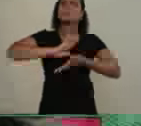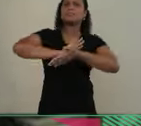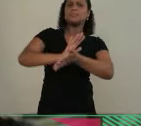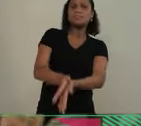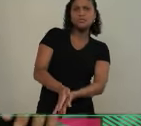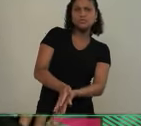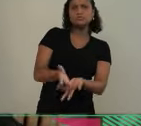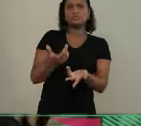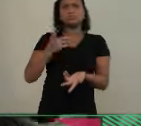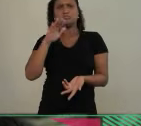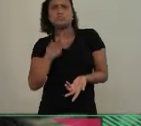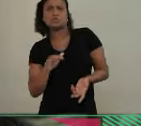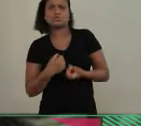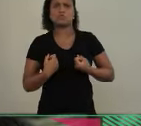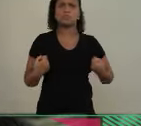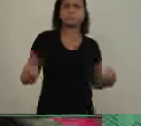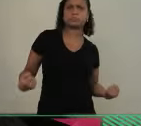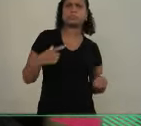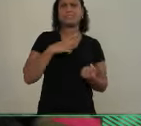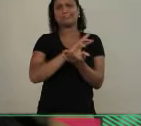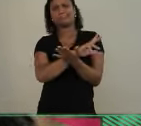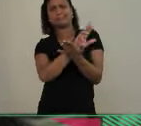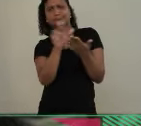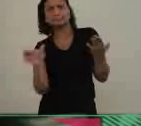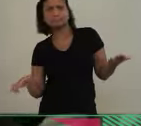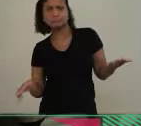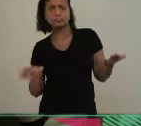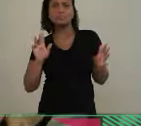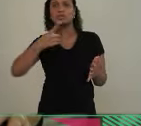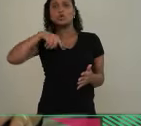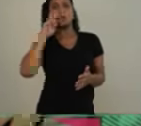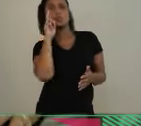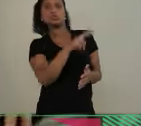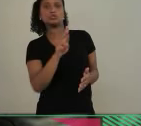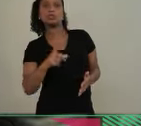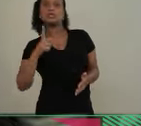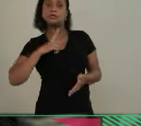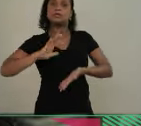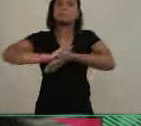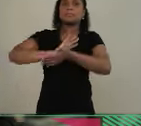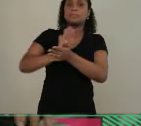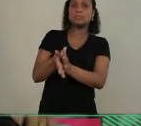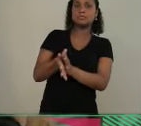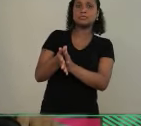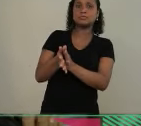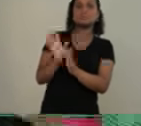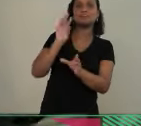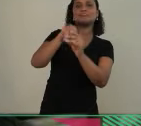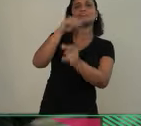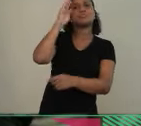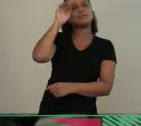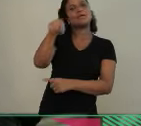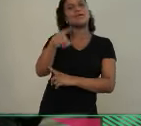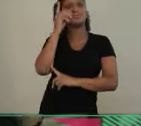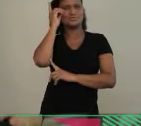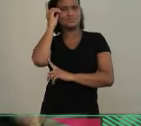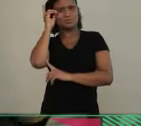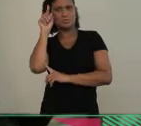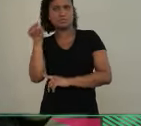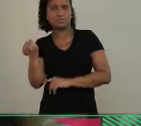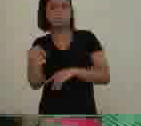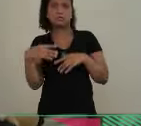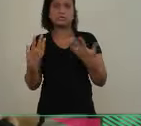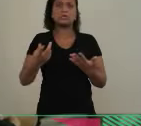do baixinho, do gordinho, de várias outras formas, daquele que não enxerga. Tem preconceito para